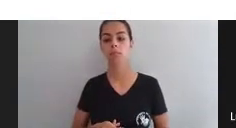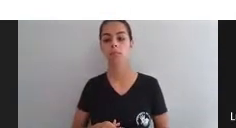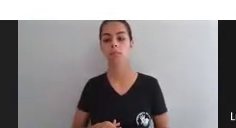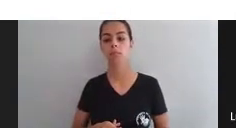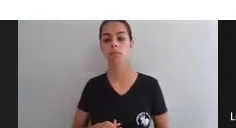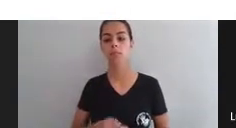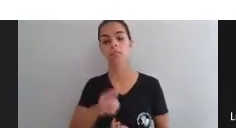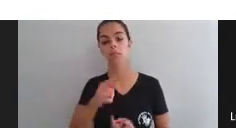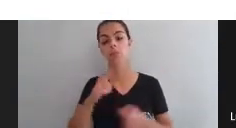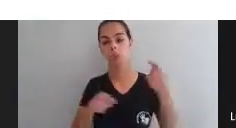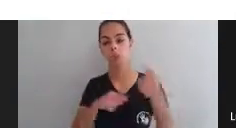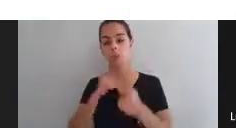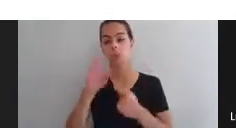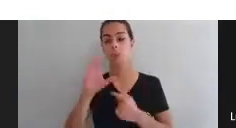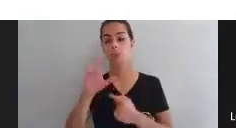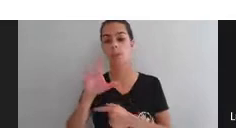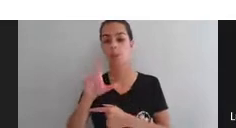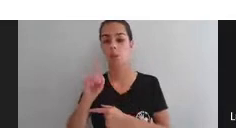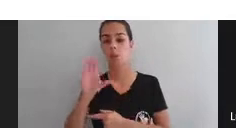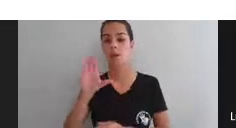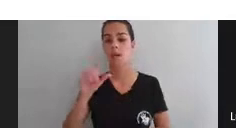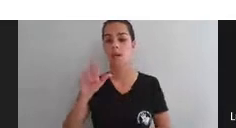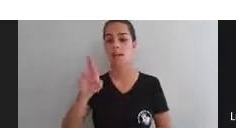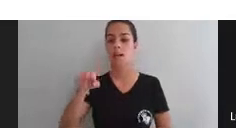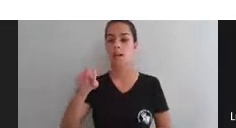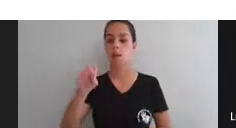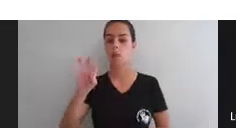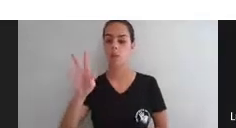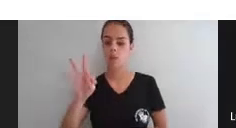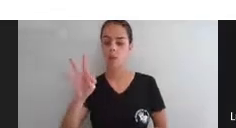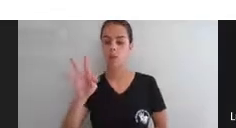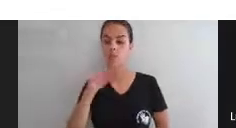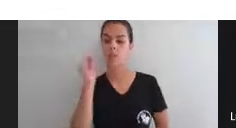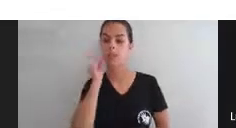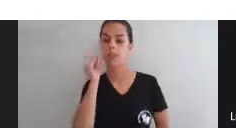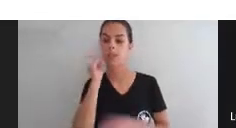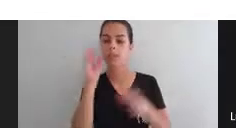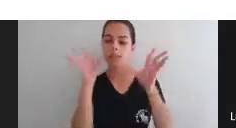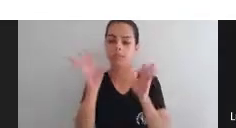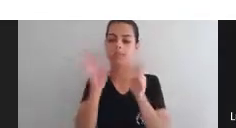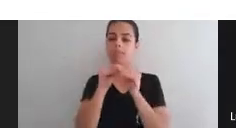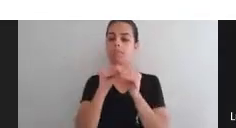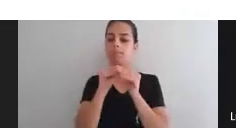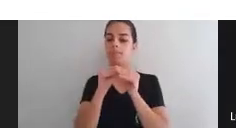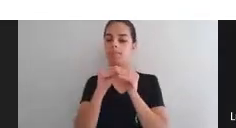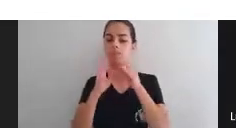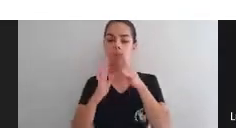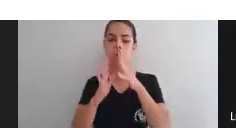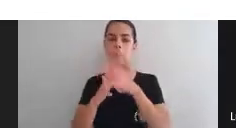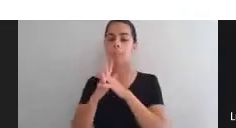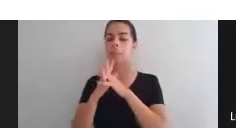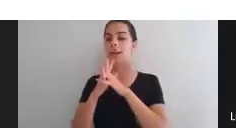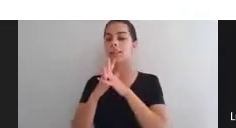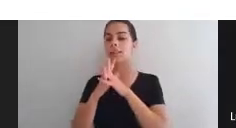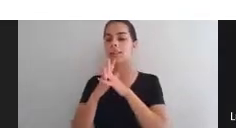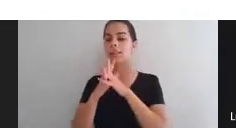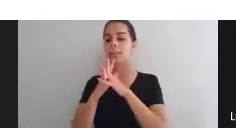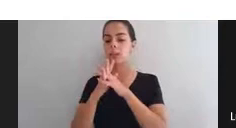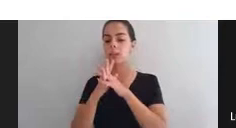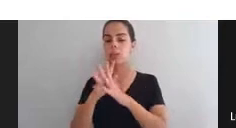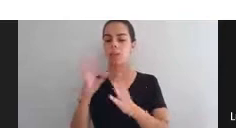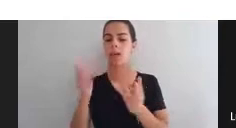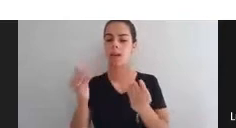no ciclo de Carnot, que propõe a maximização da eficiência, né? O máximo de eficiência